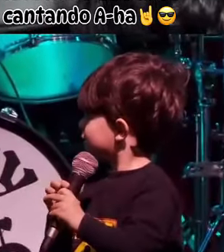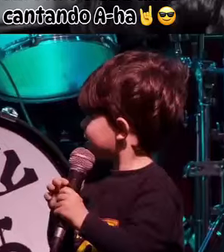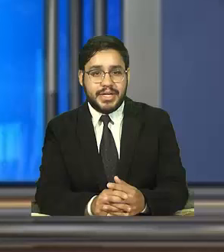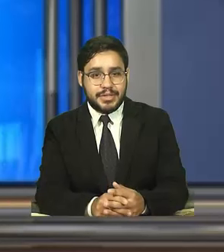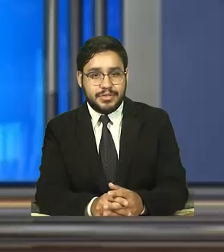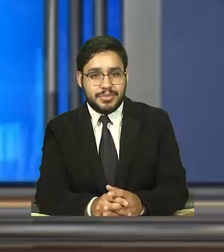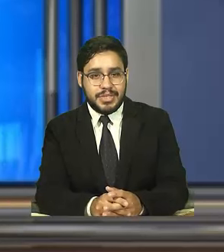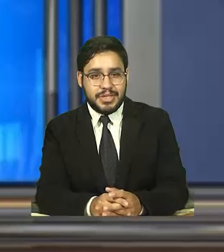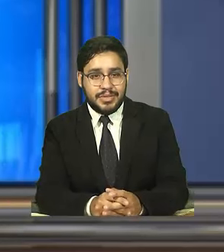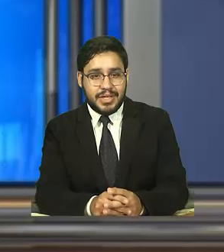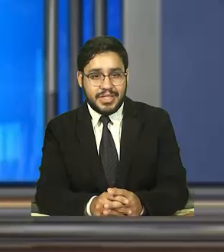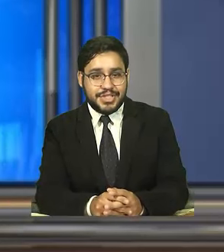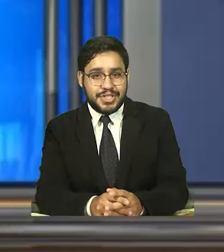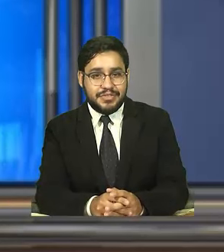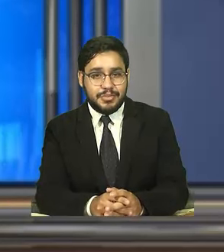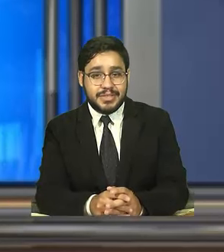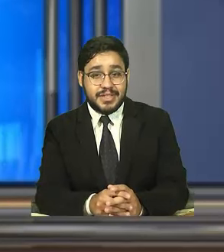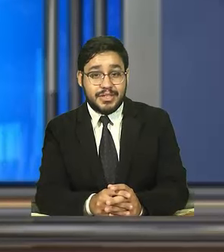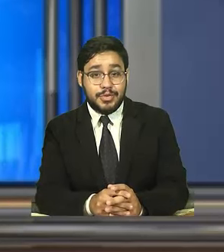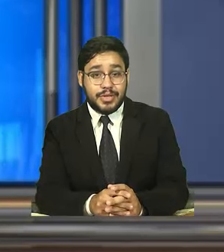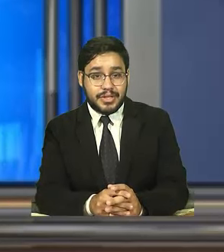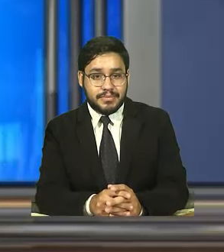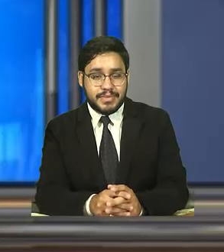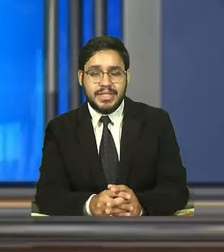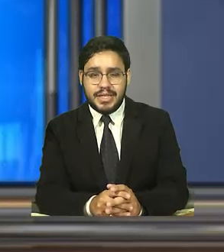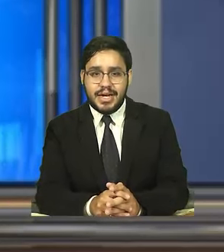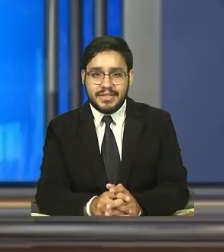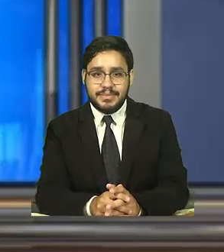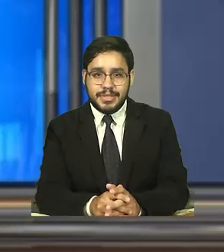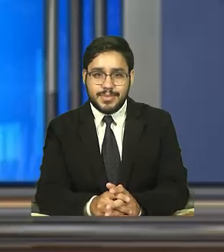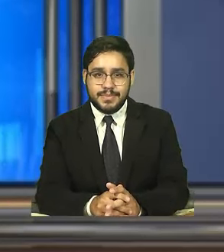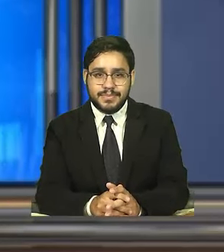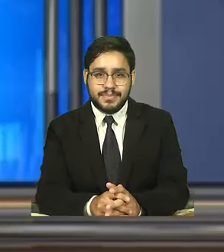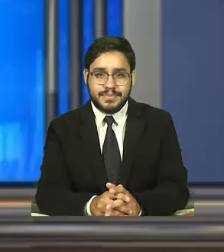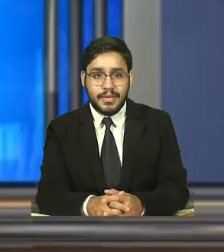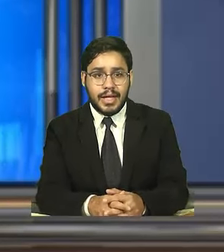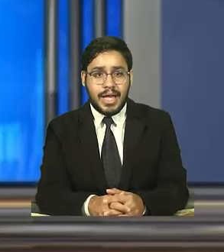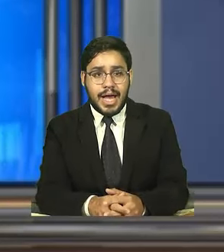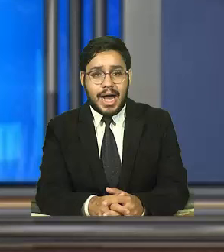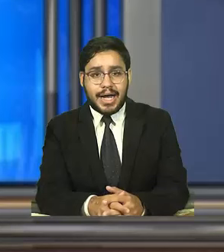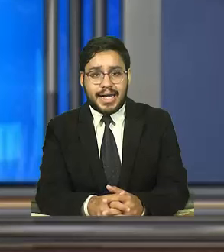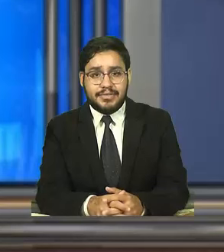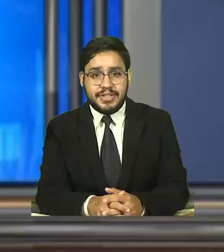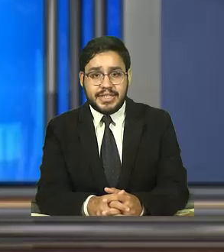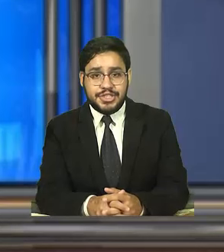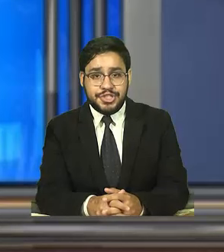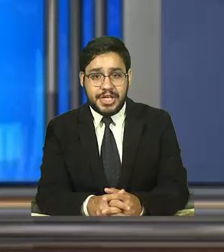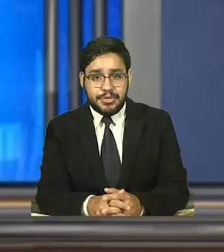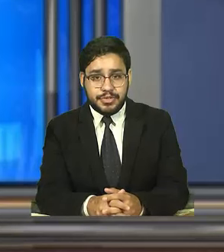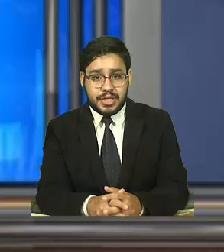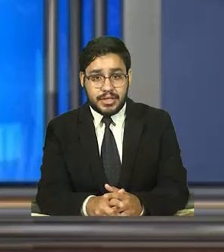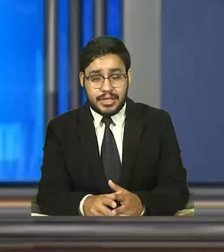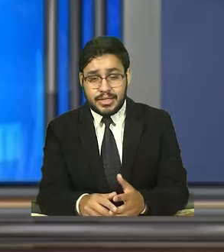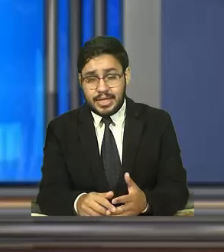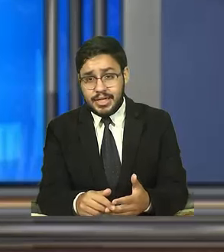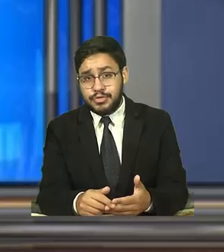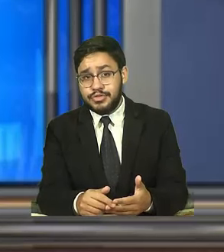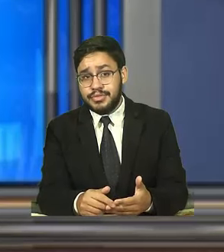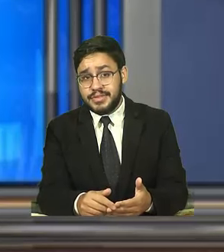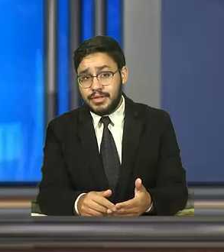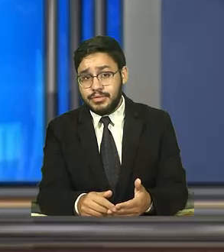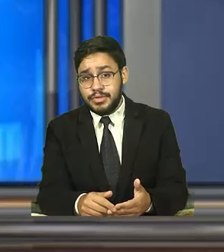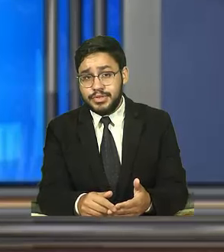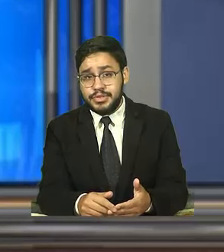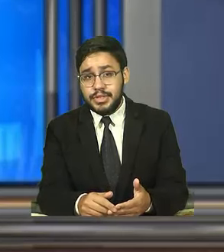pais um encanto de menino escreveu uma seguidora e Ele arrasa mesmo a caravana de direitos na